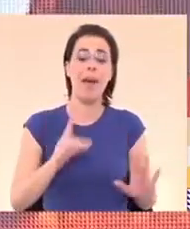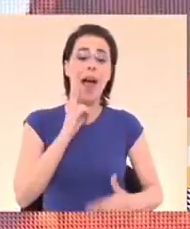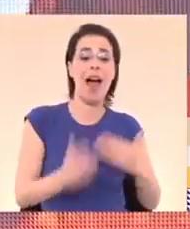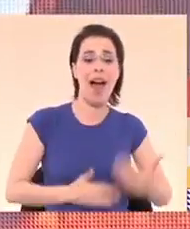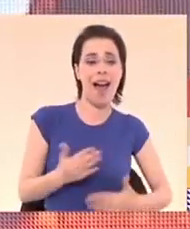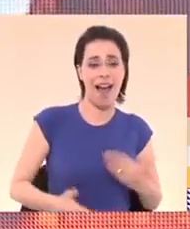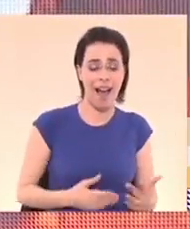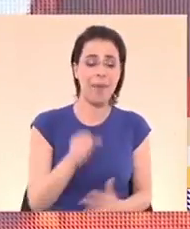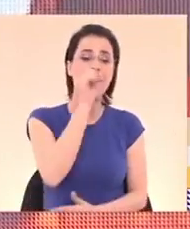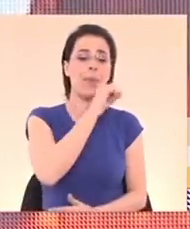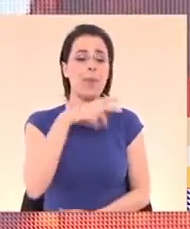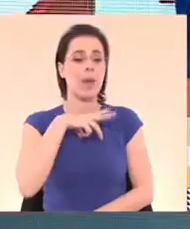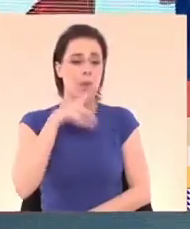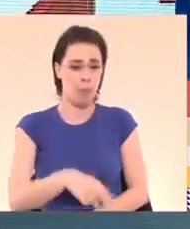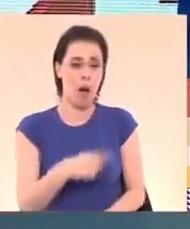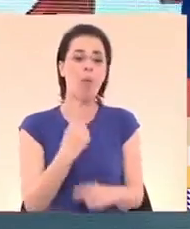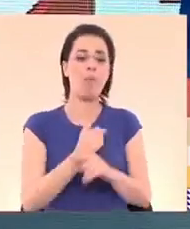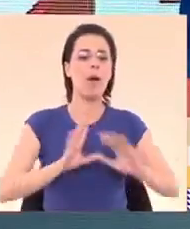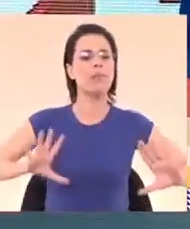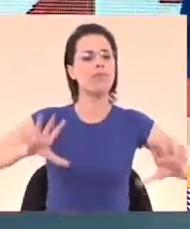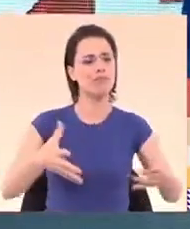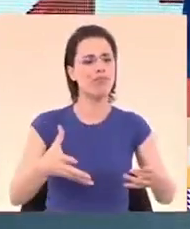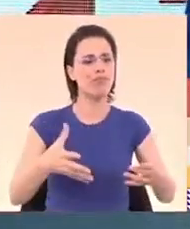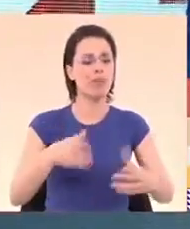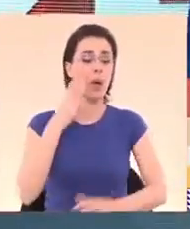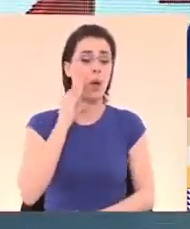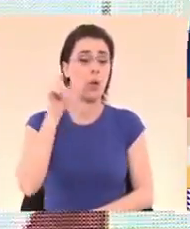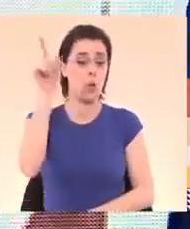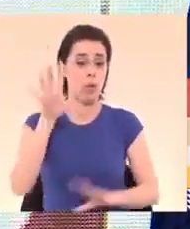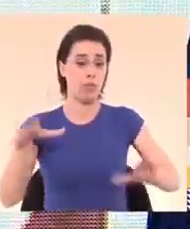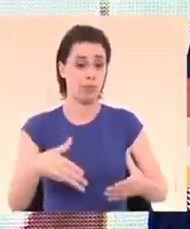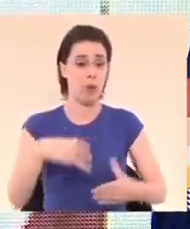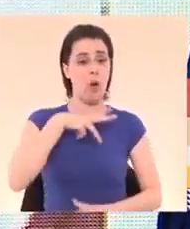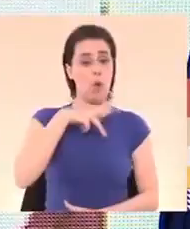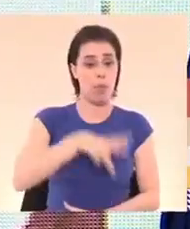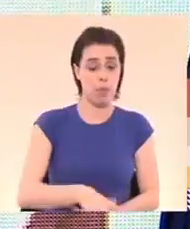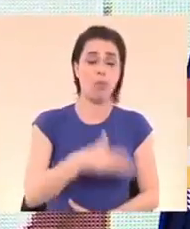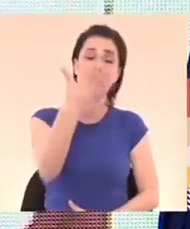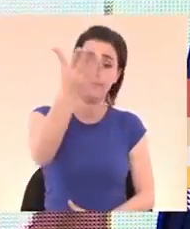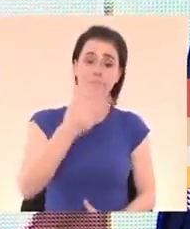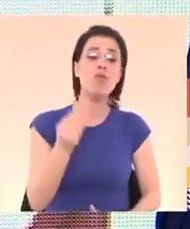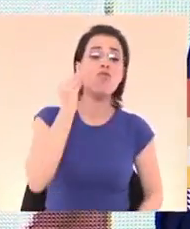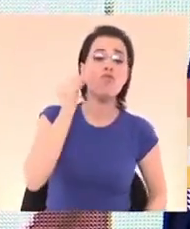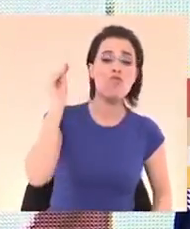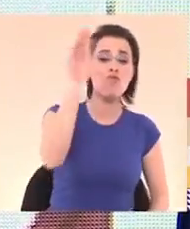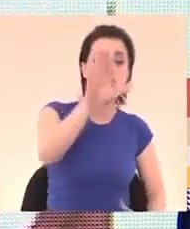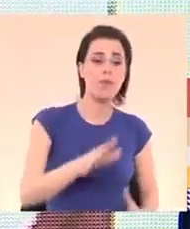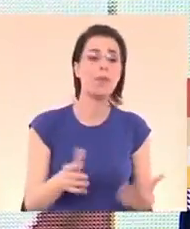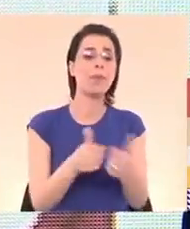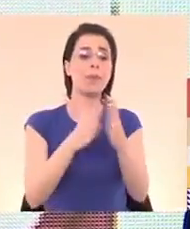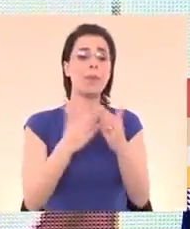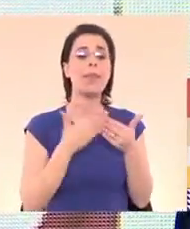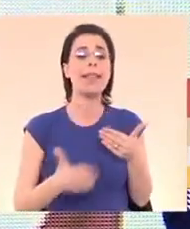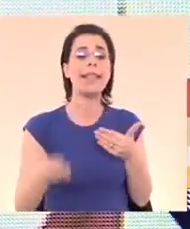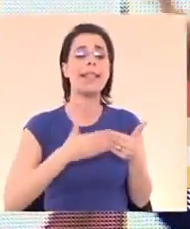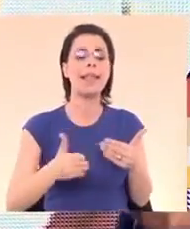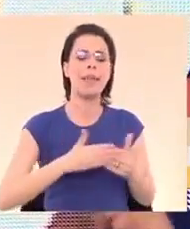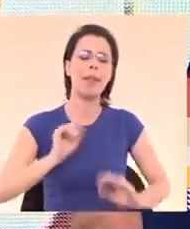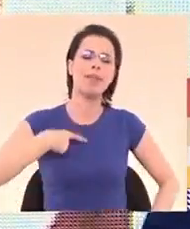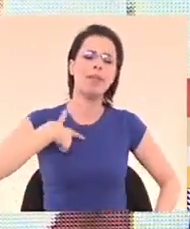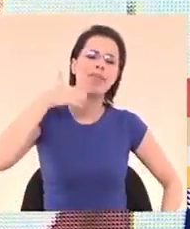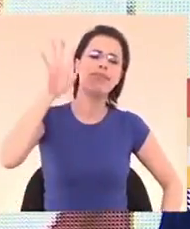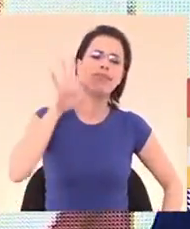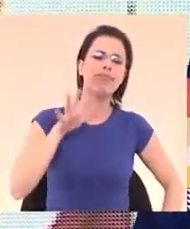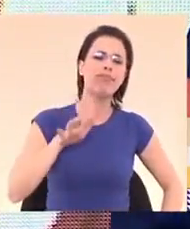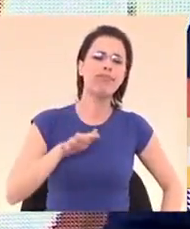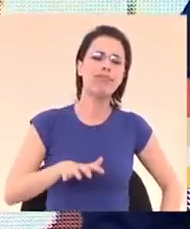continuas não só a cantar em Portugal, mas também para as comunidades na Suíça, por exemplo, as comunidades portuguesas, para quem mandamos um grande beijinho e que todas as semanas nos deixam tantas